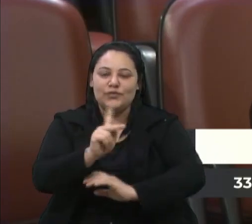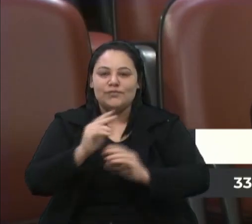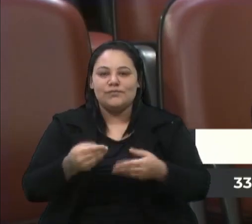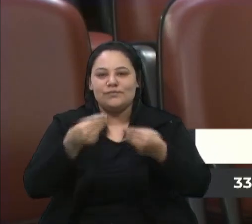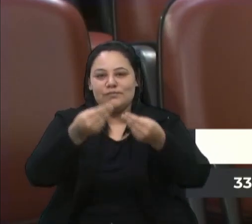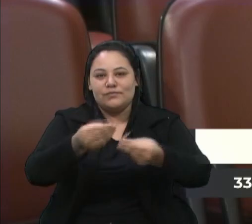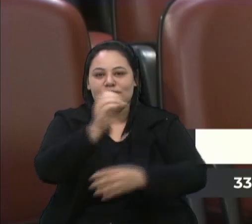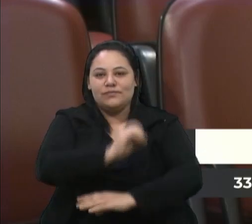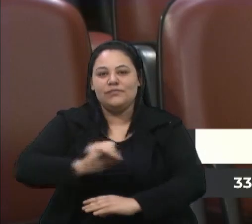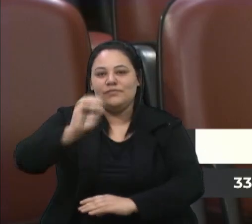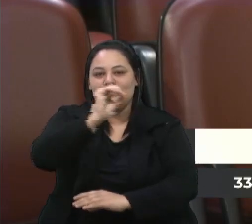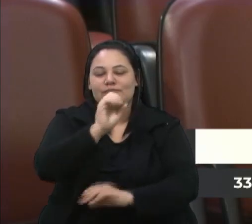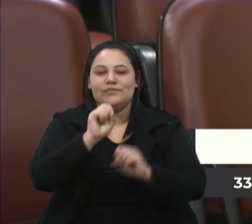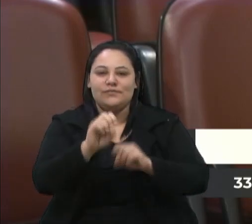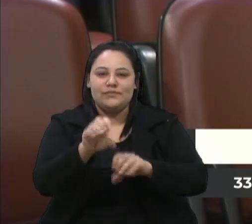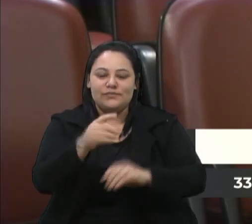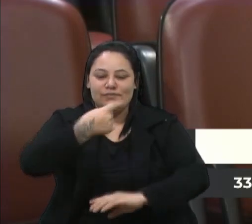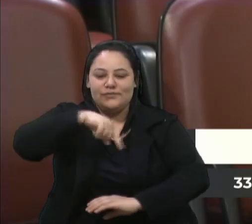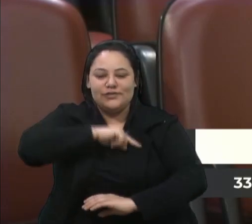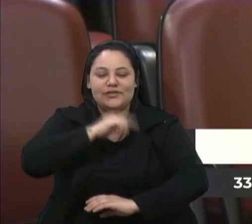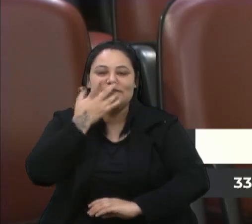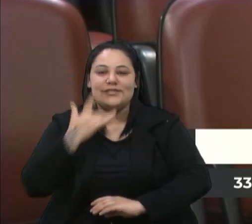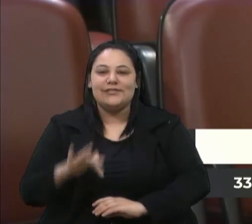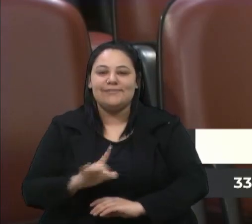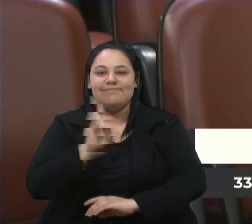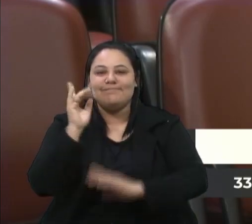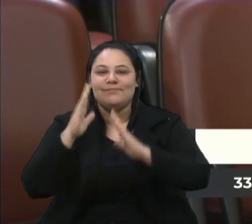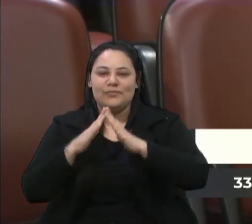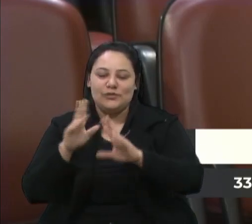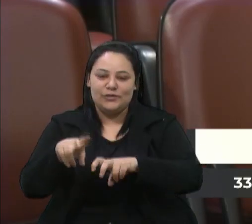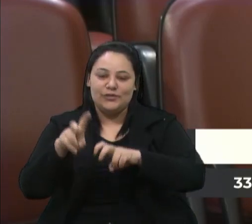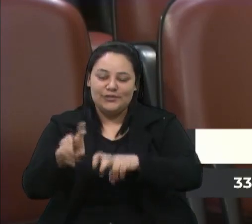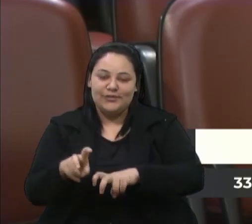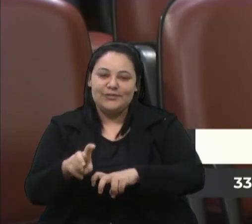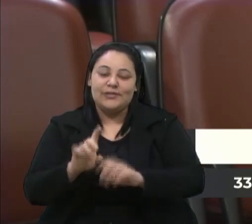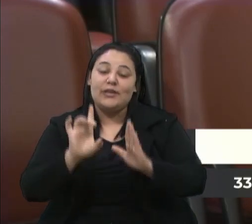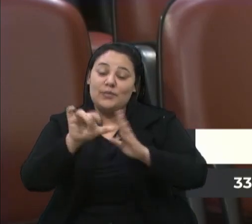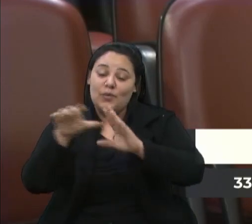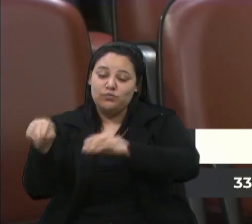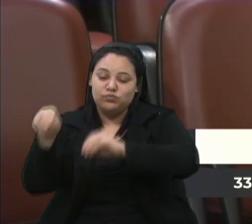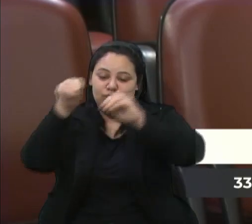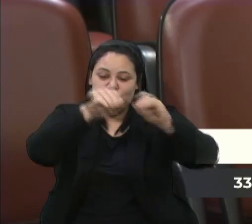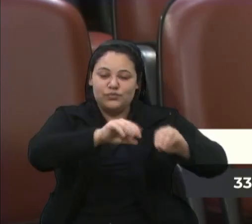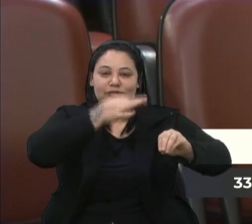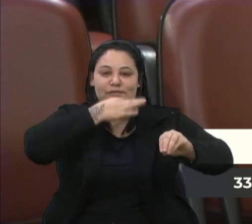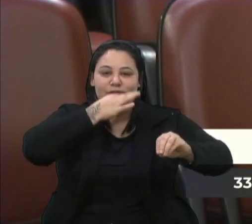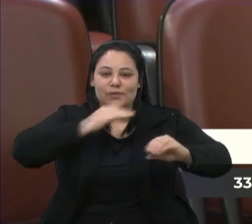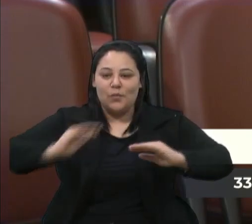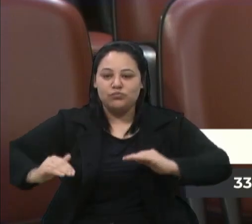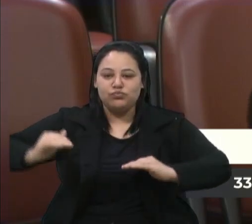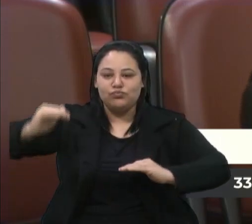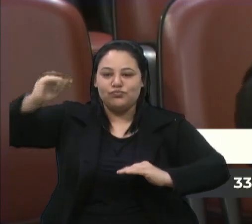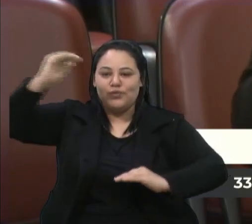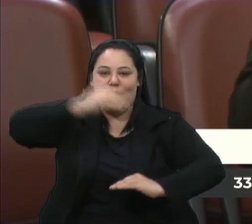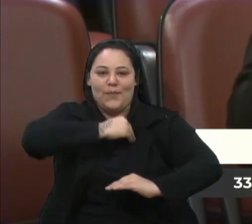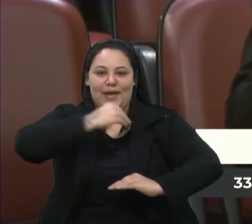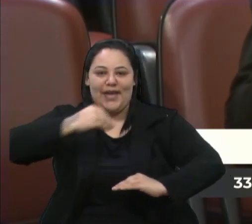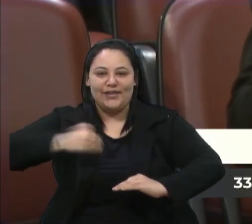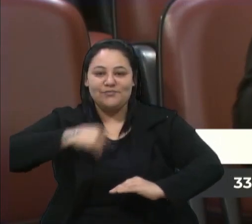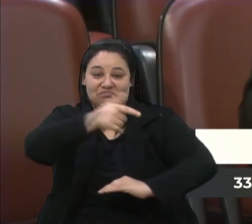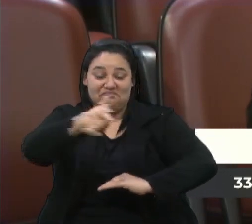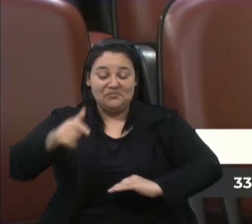ensino para nossas crianças aí do interior, que em breve estarão aí em Caxias do Sul, quando crescer, né, médicos e